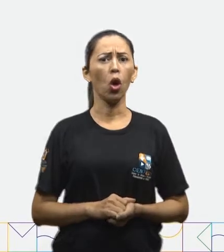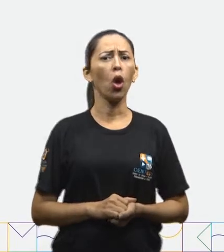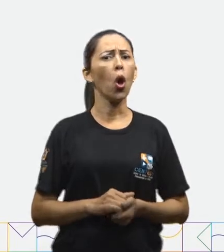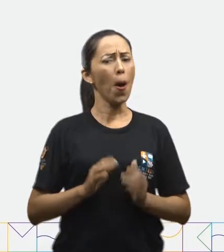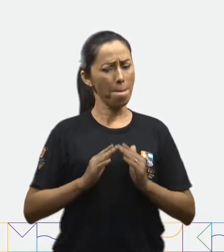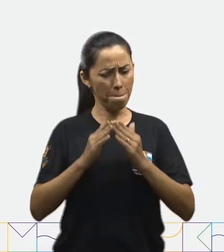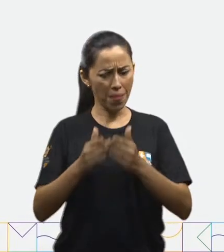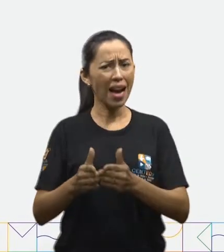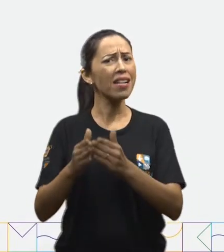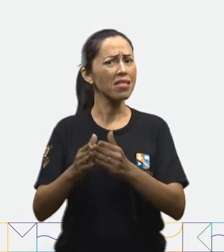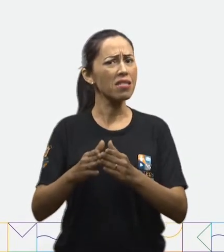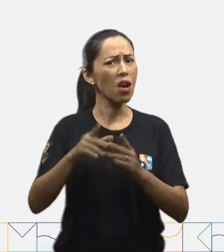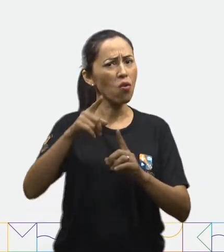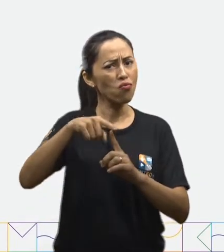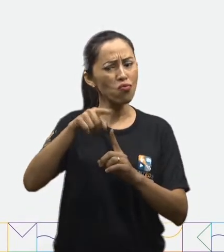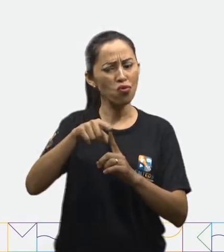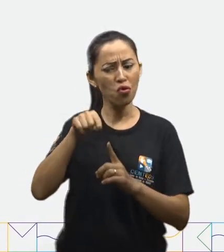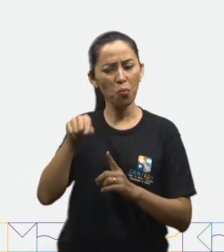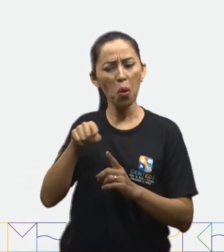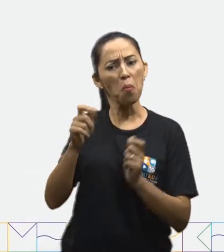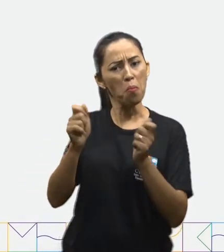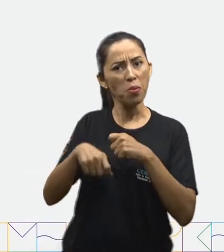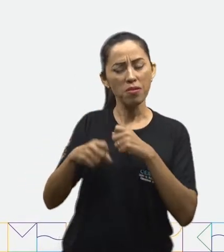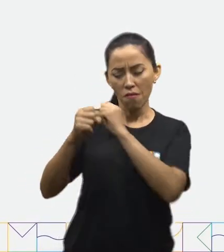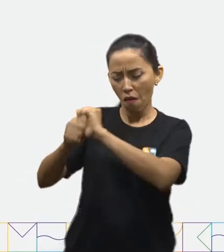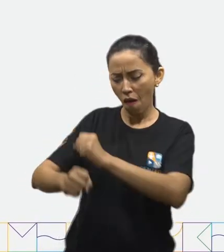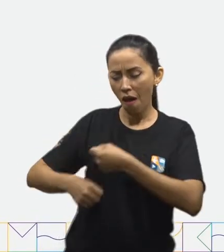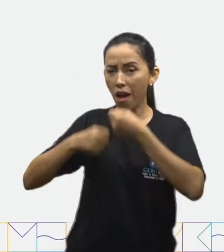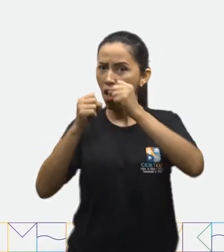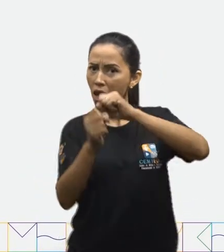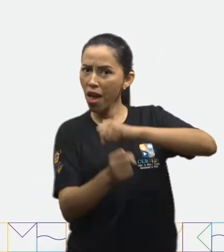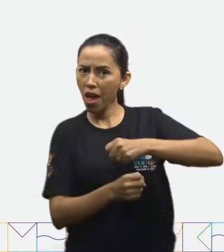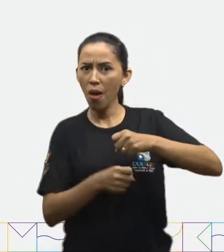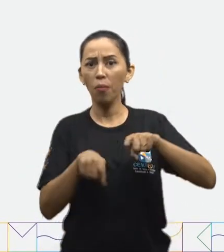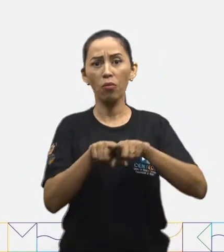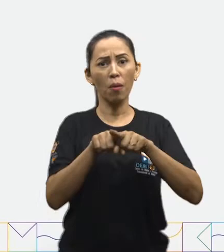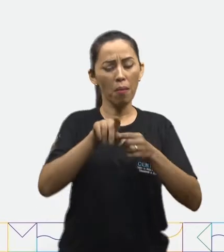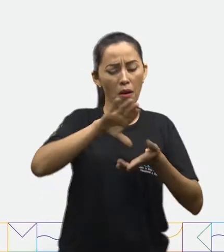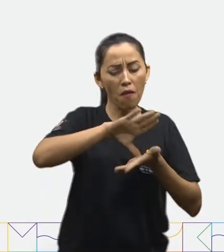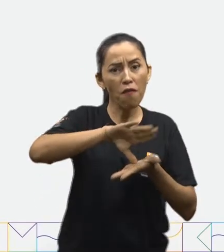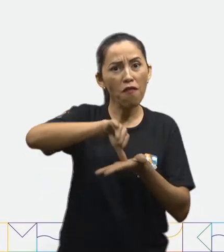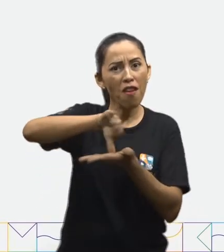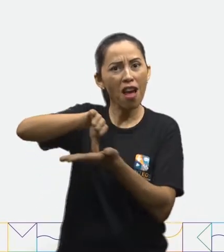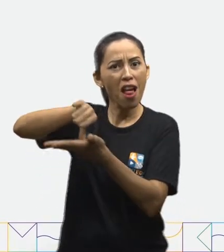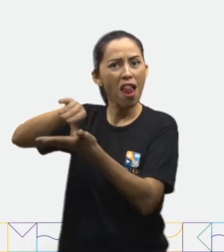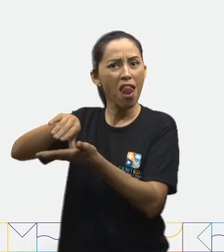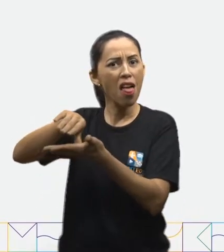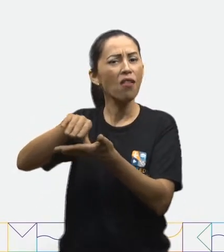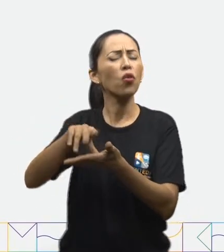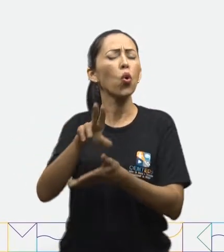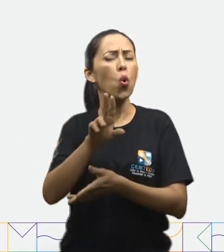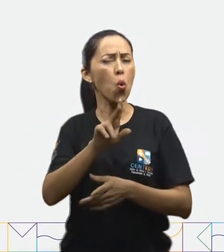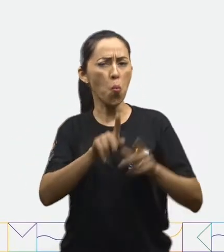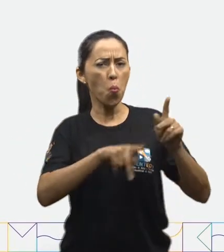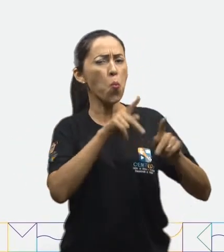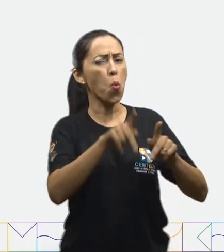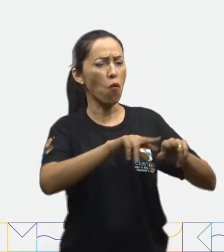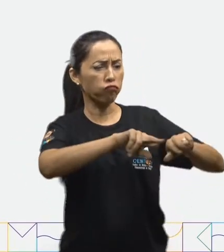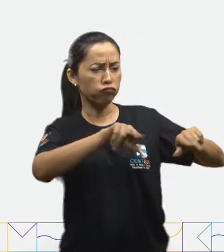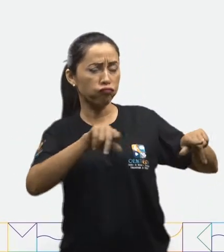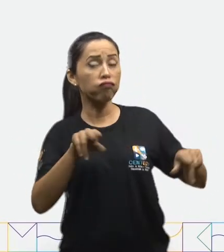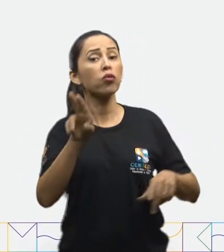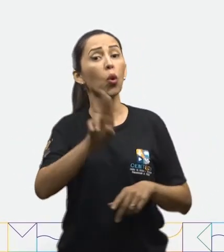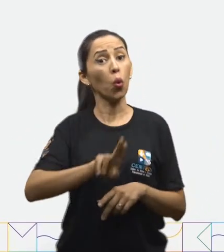de embarcação que pode ser movido a remos e velas. Foi muito usado por diversos povos do